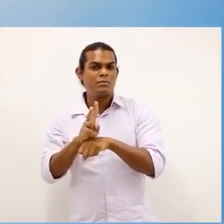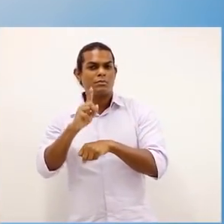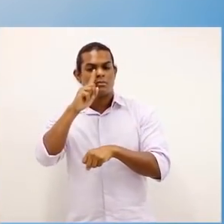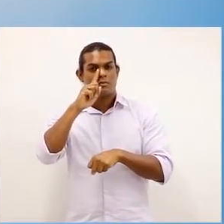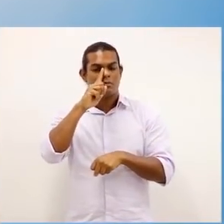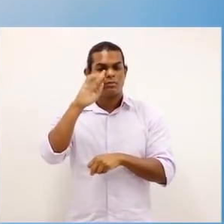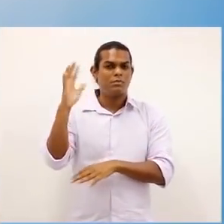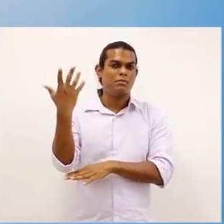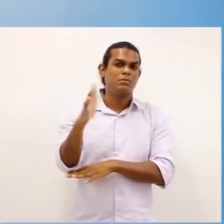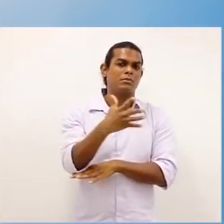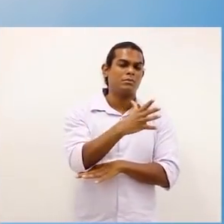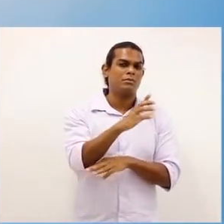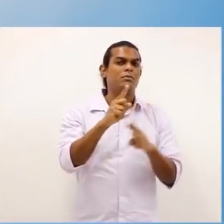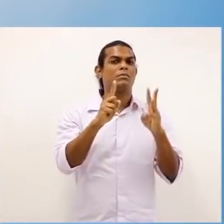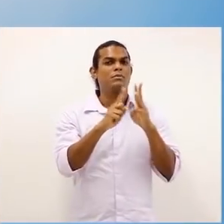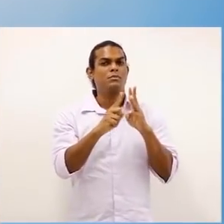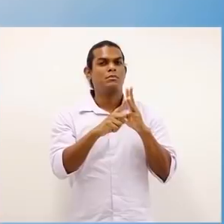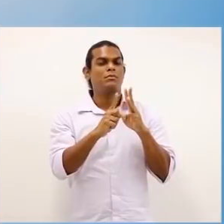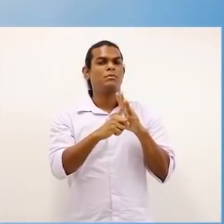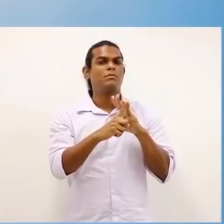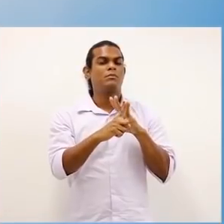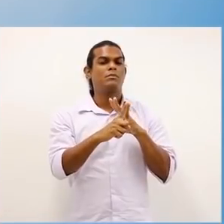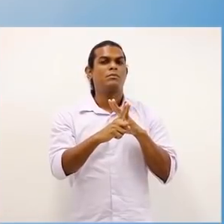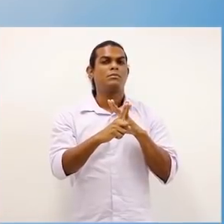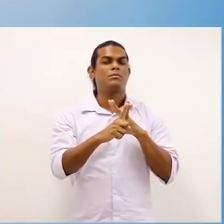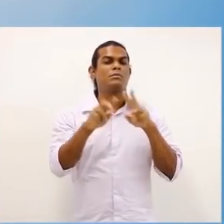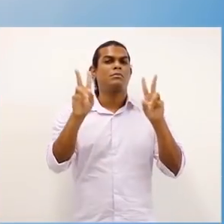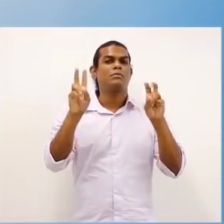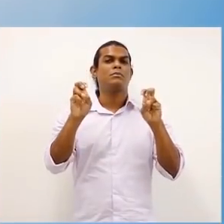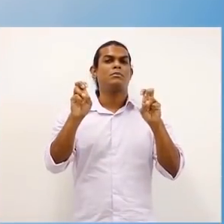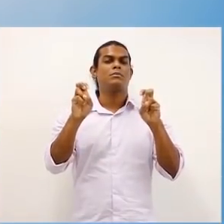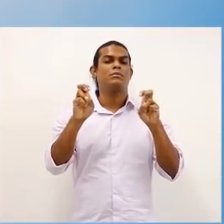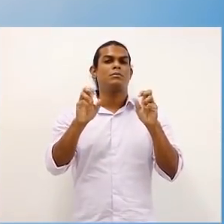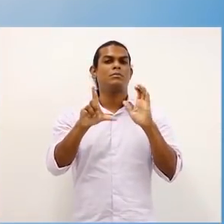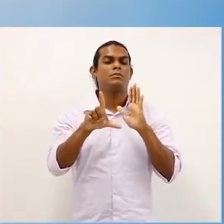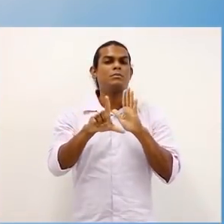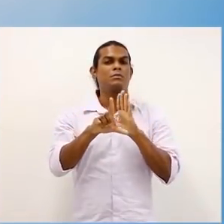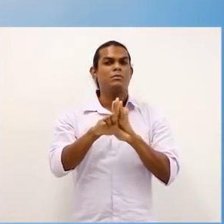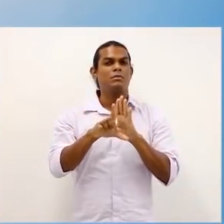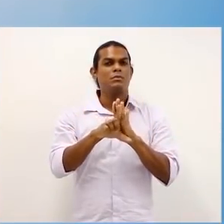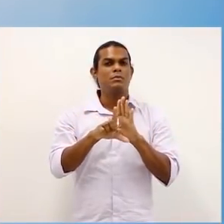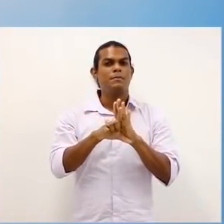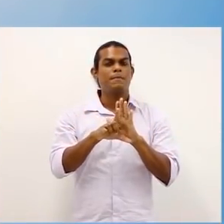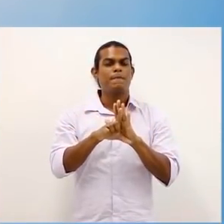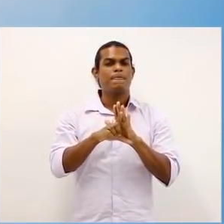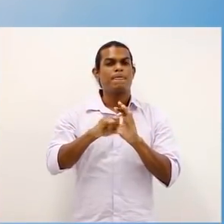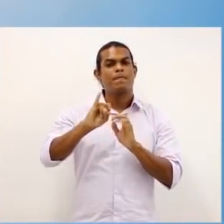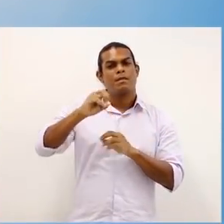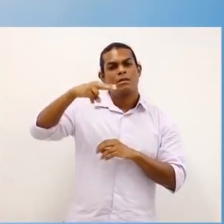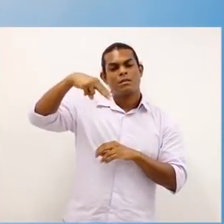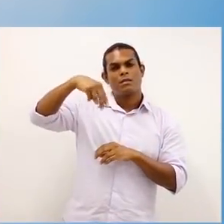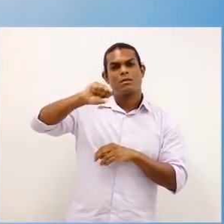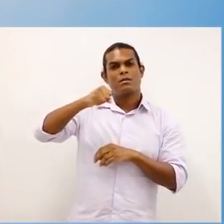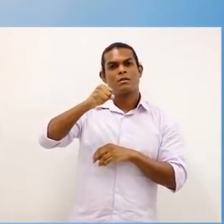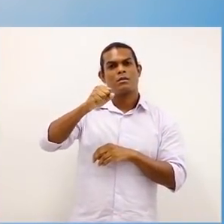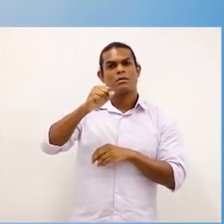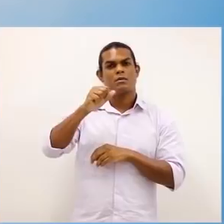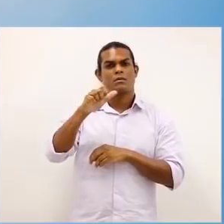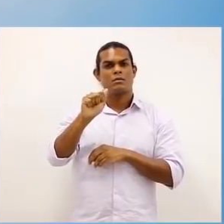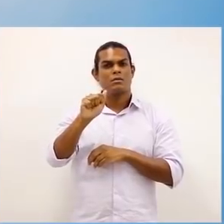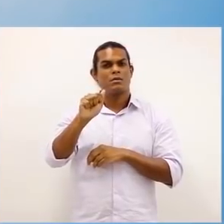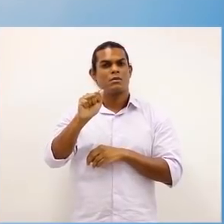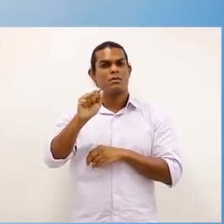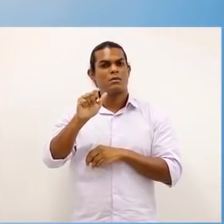terceira competência, nós vamos tratar dos assuntos relativos à legislação aplicada à insalubridade e